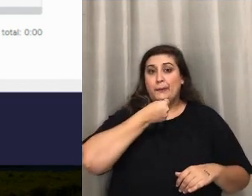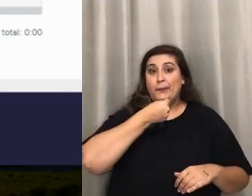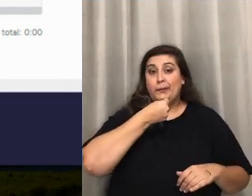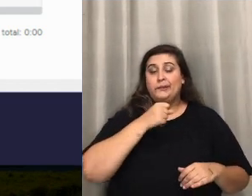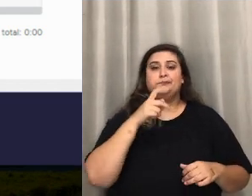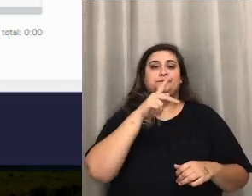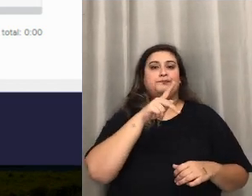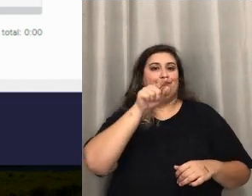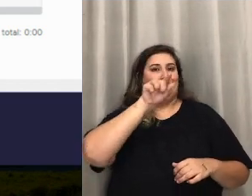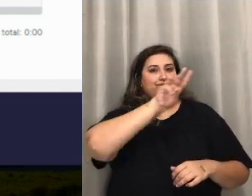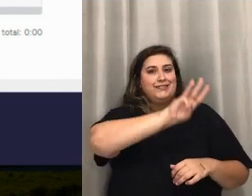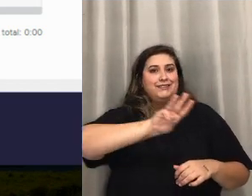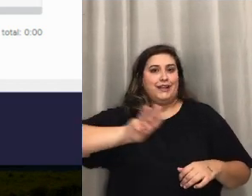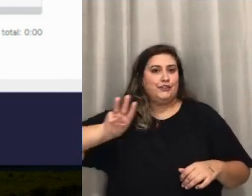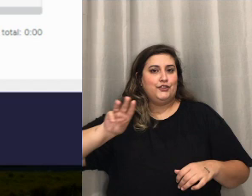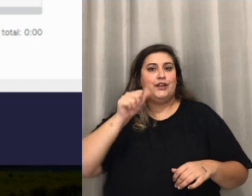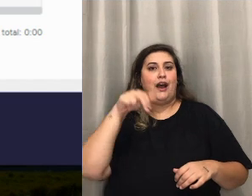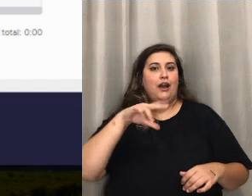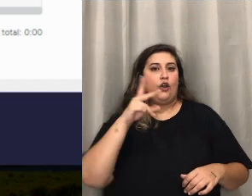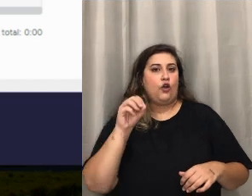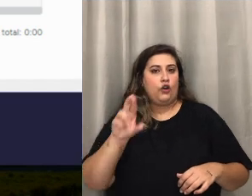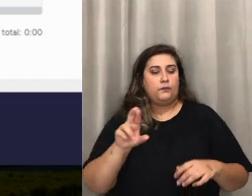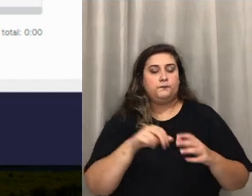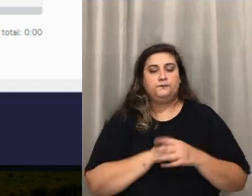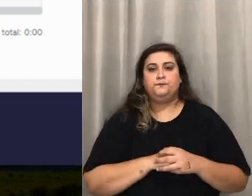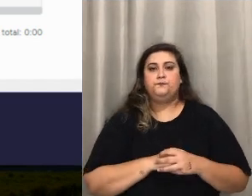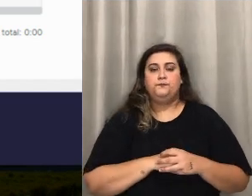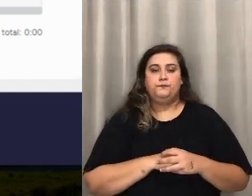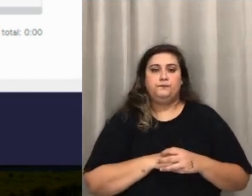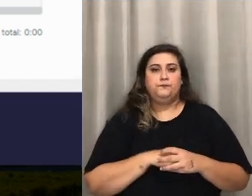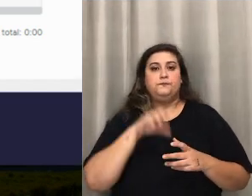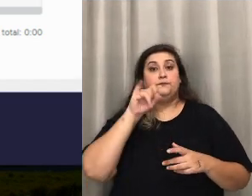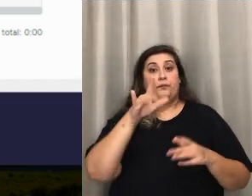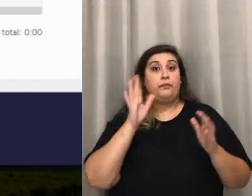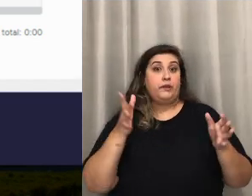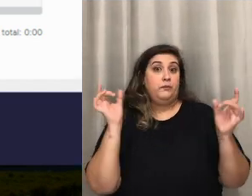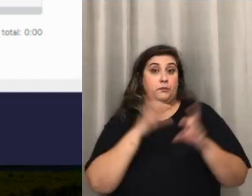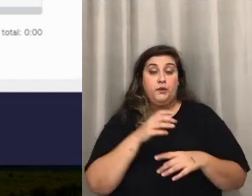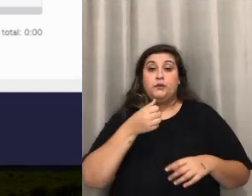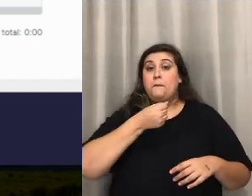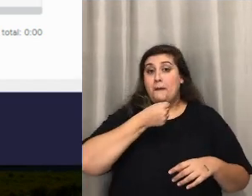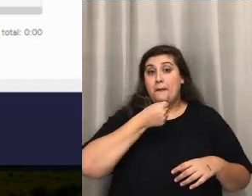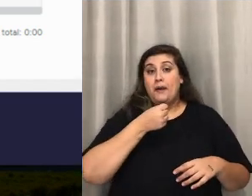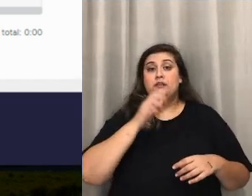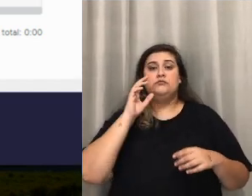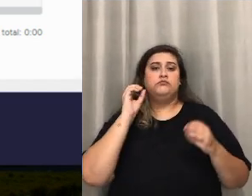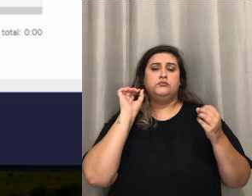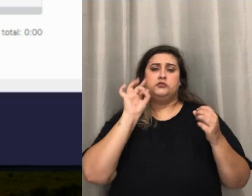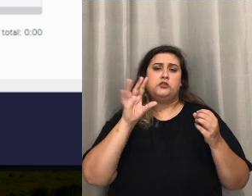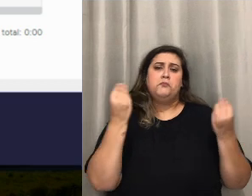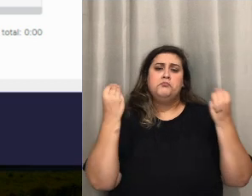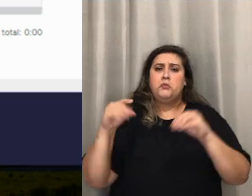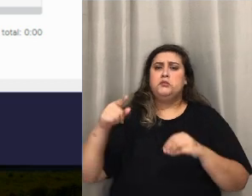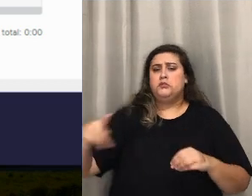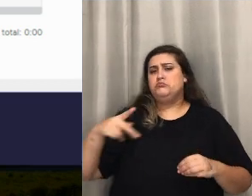seu áudio para a plataforma Anchor. Então, se você ainda tem um áudio pronto, é só clicar na